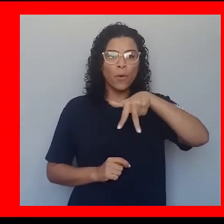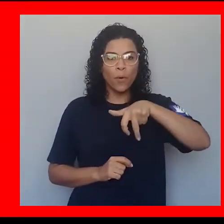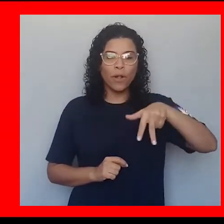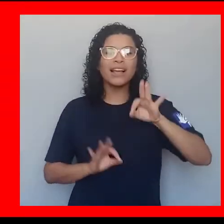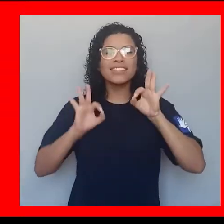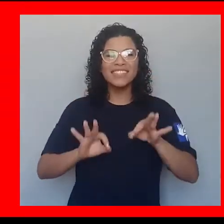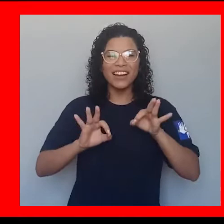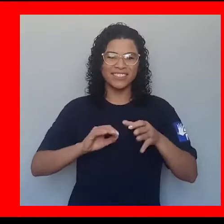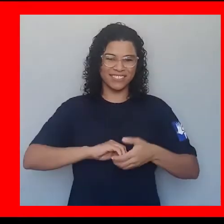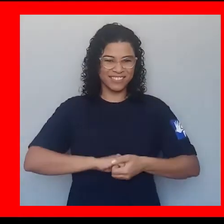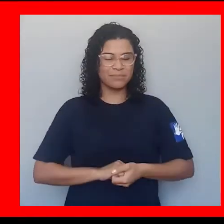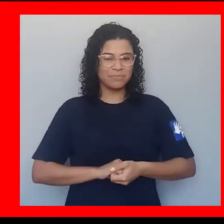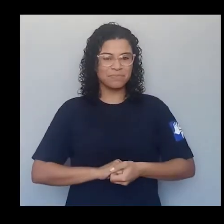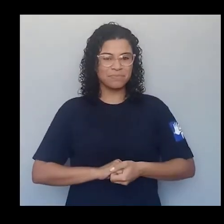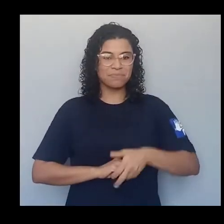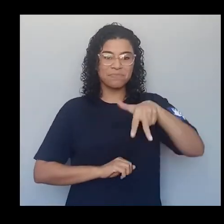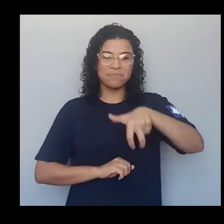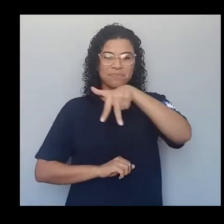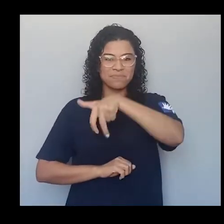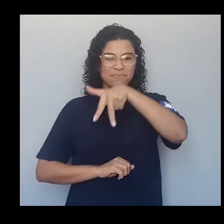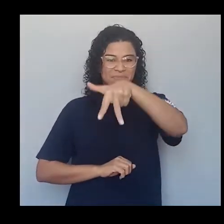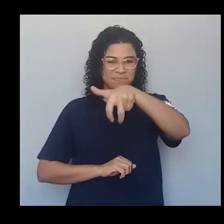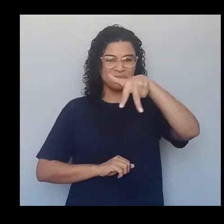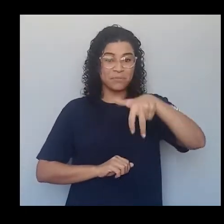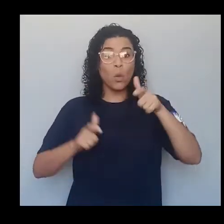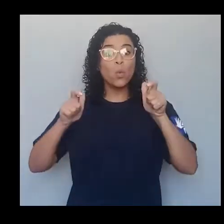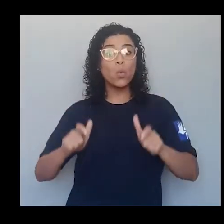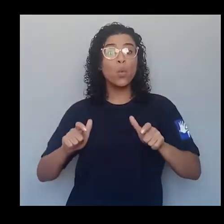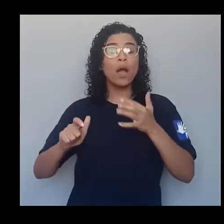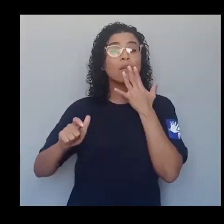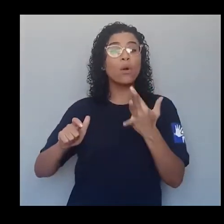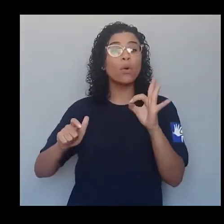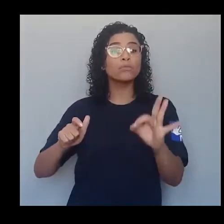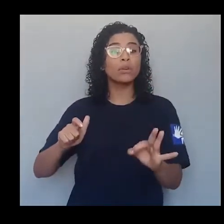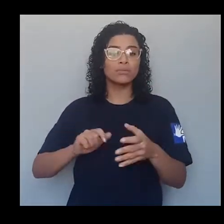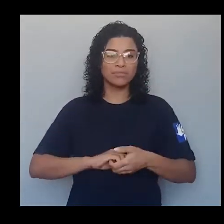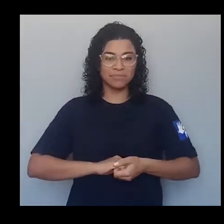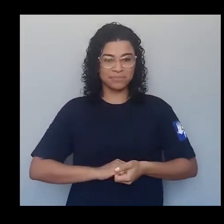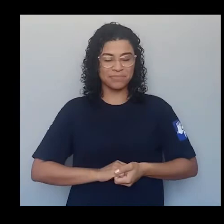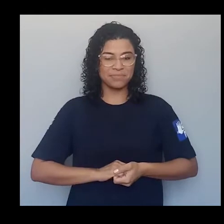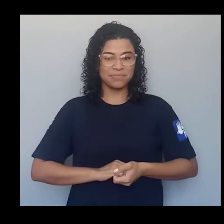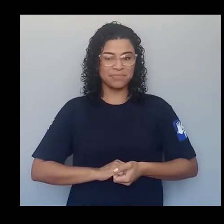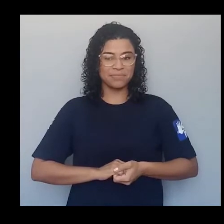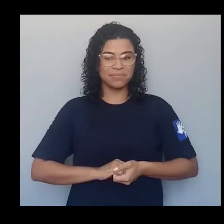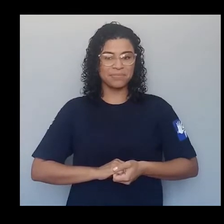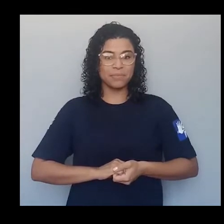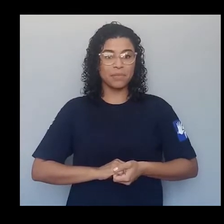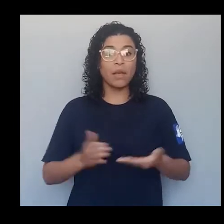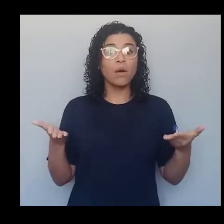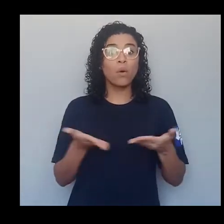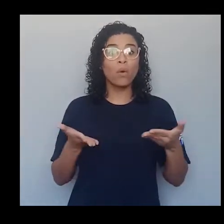Agora pule para a direita e um pouquinho para trás. Agora pule para a frente e para o lado esquerdo.